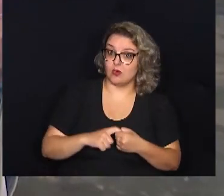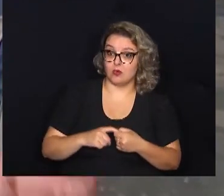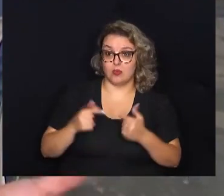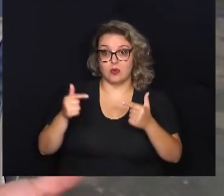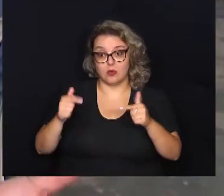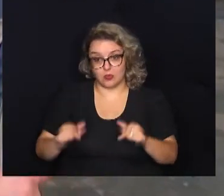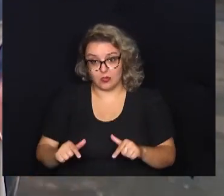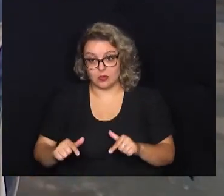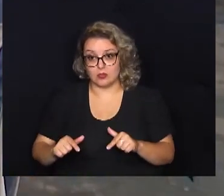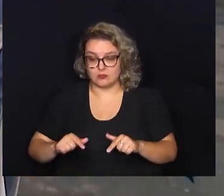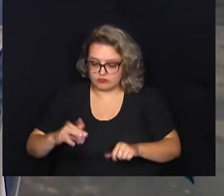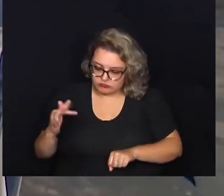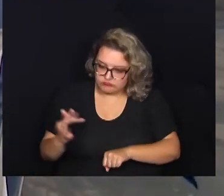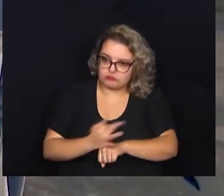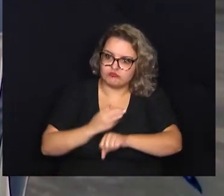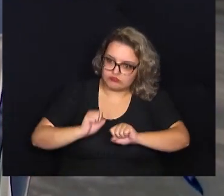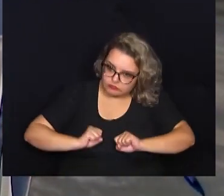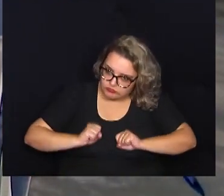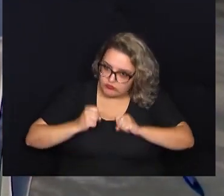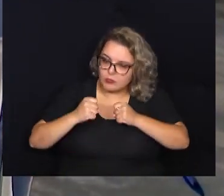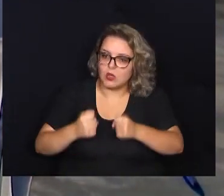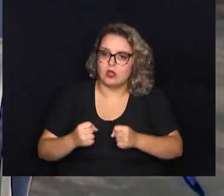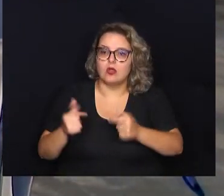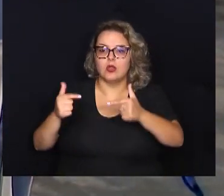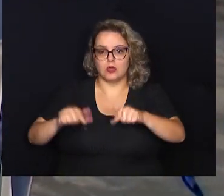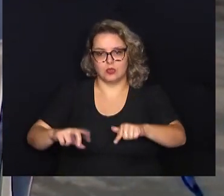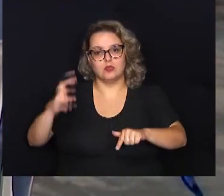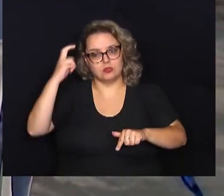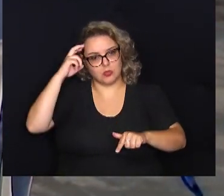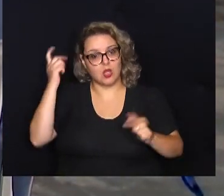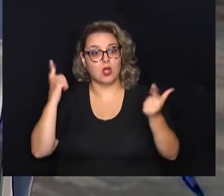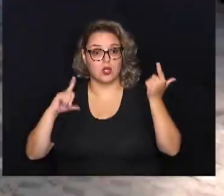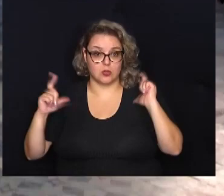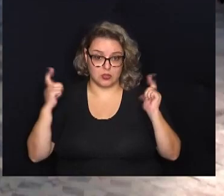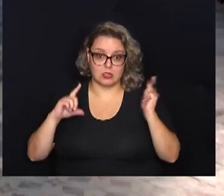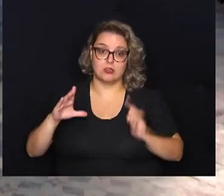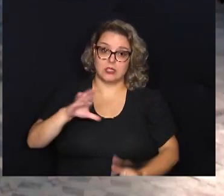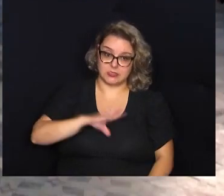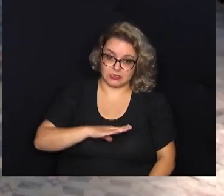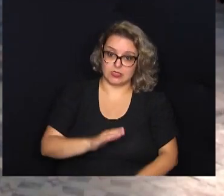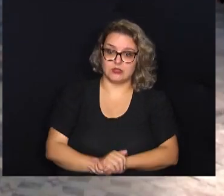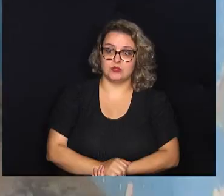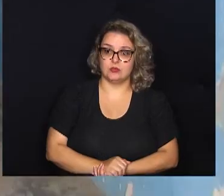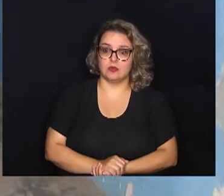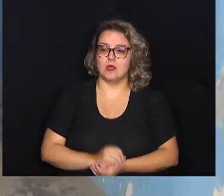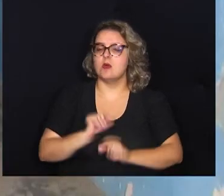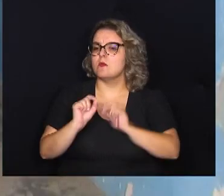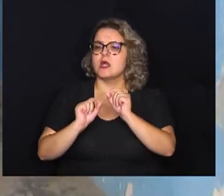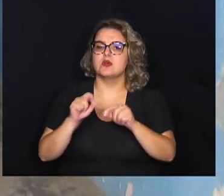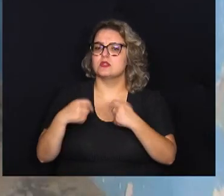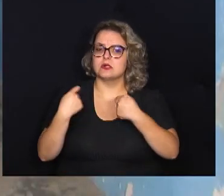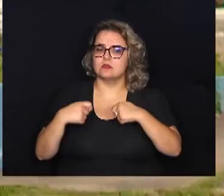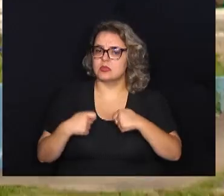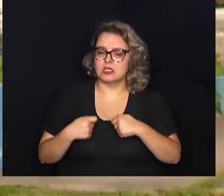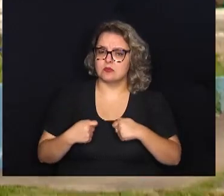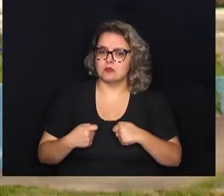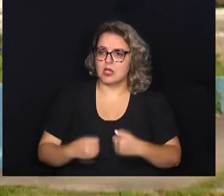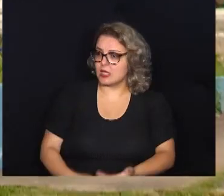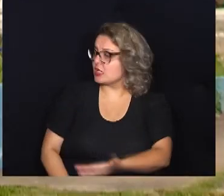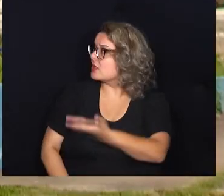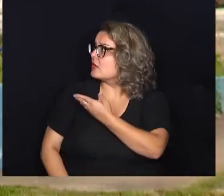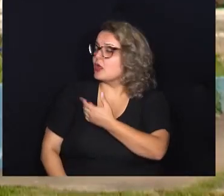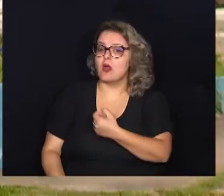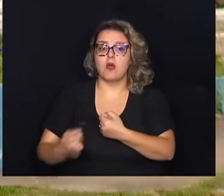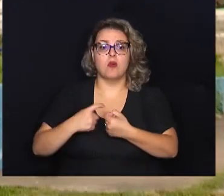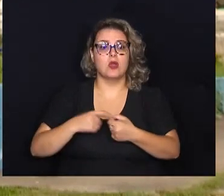local de resistência, ponto de cultura e lazer da cidade. Mas o que é preciso para que este clube volte a